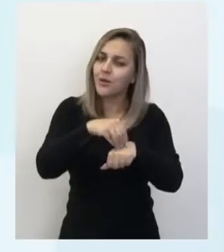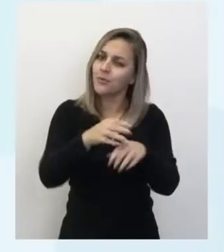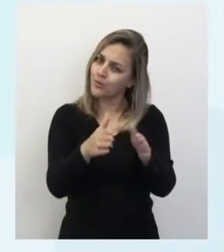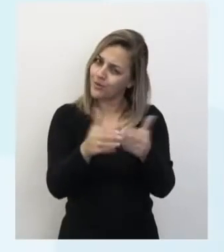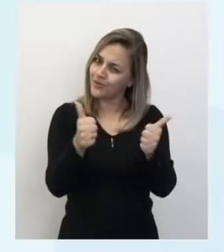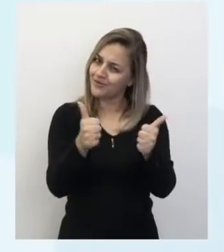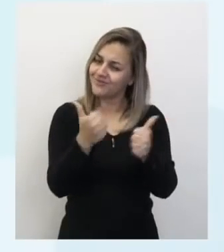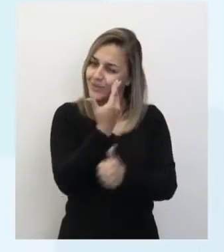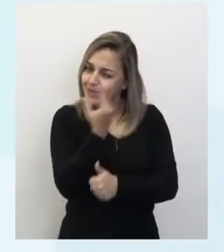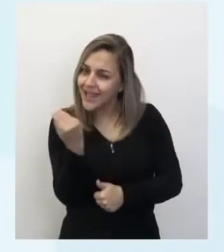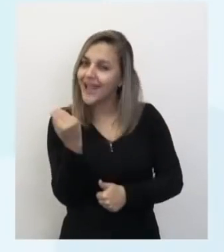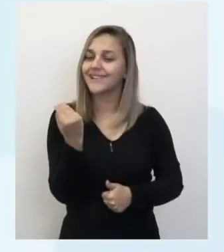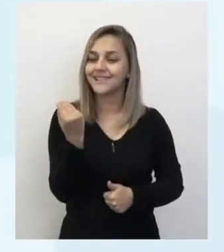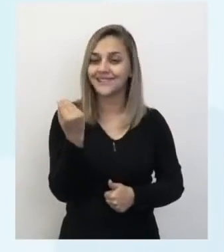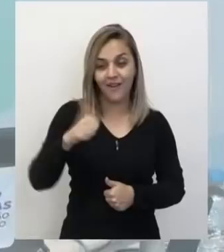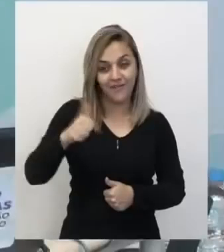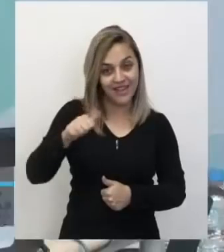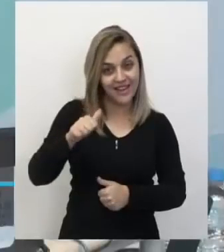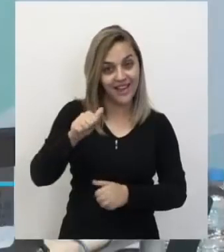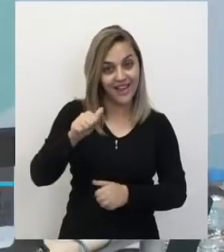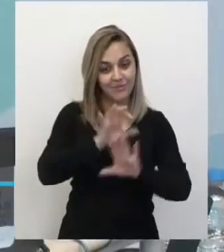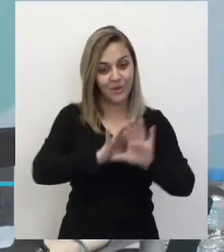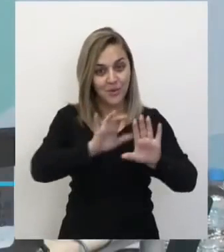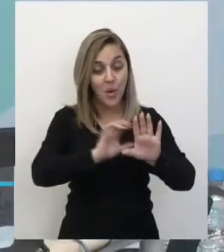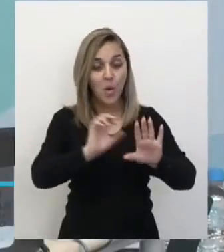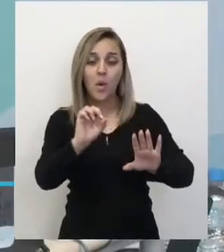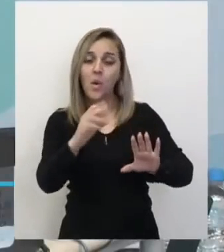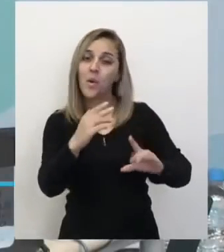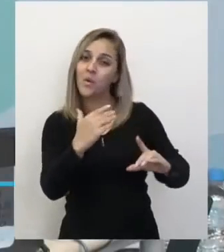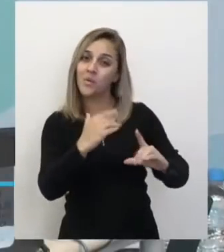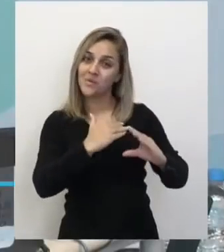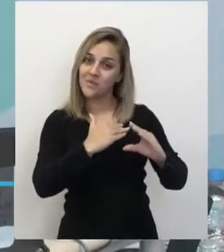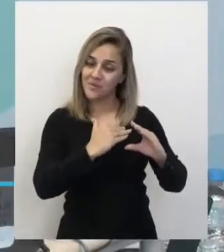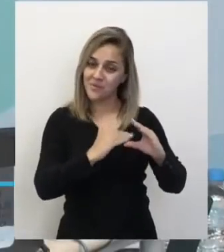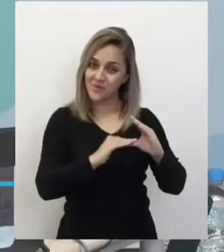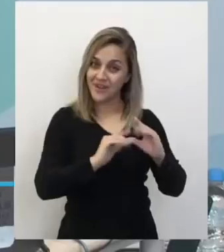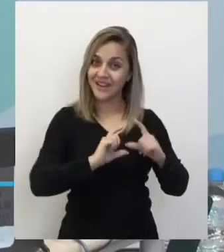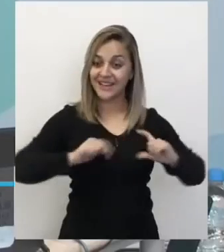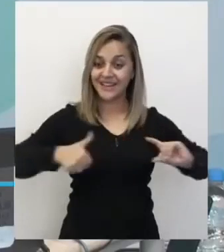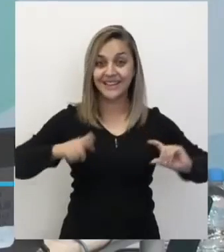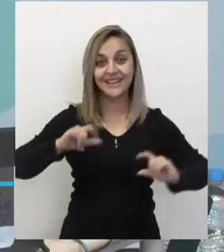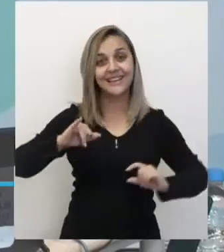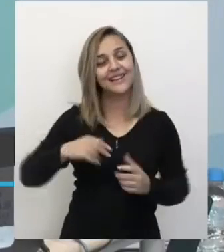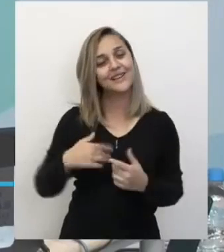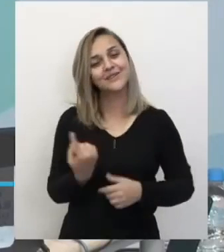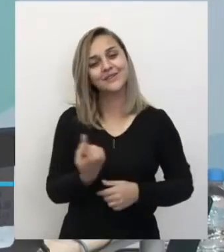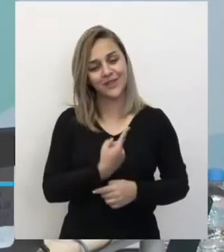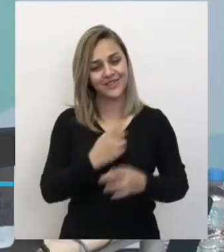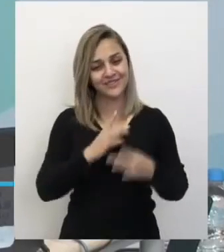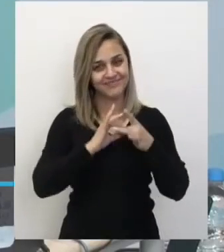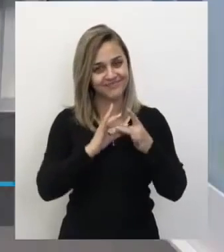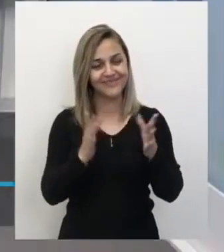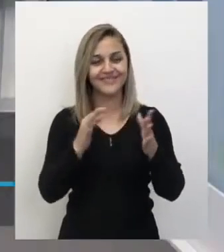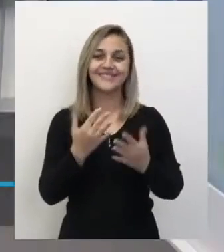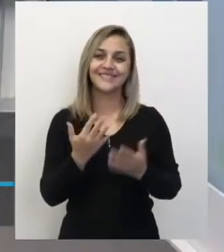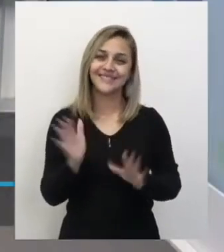pelo QR Code ou pelo link, e a gente vai ficando por aqui à disposição de vocês e até a próxima, 6º ano e